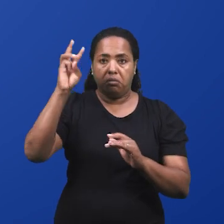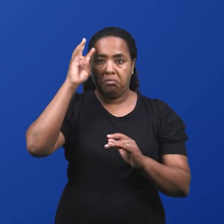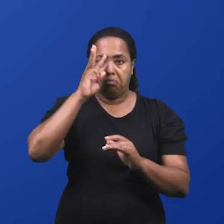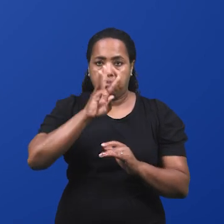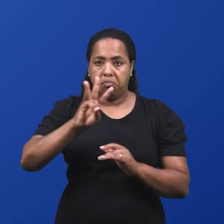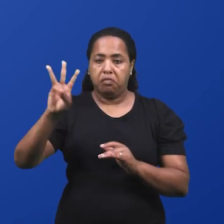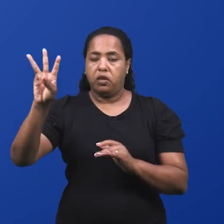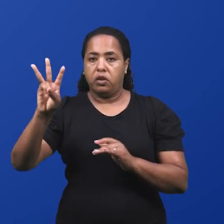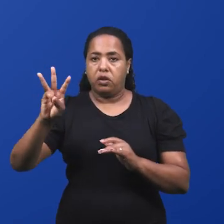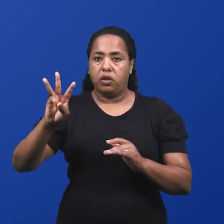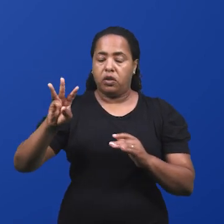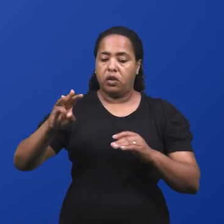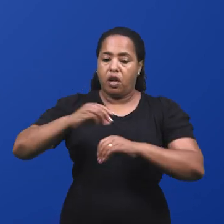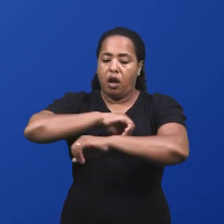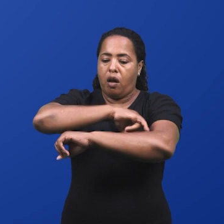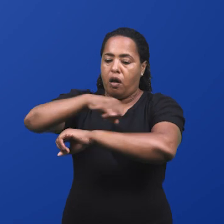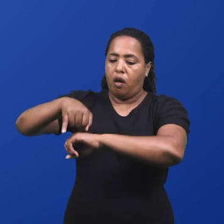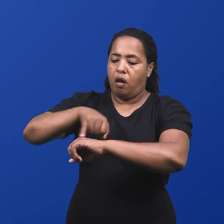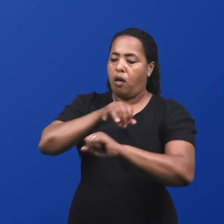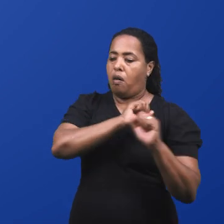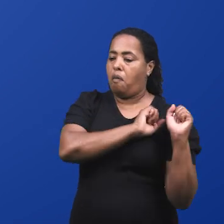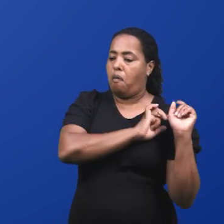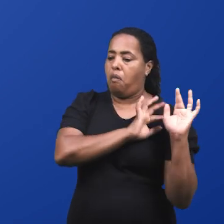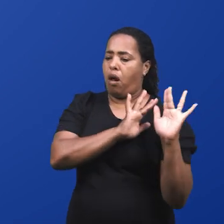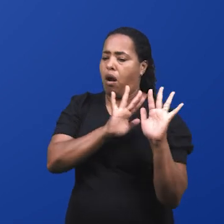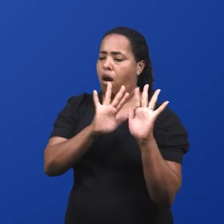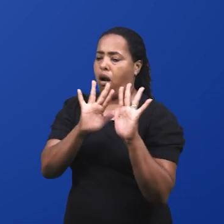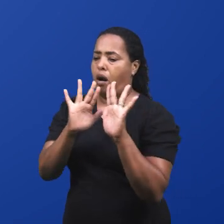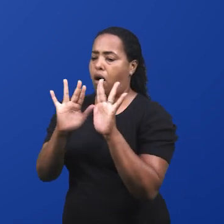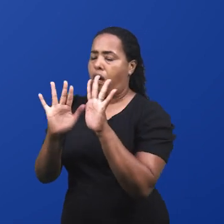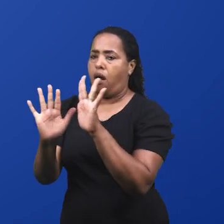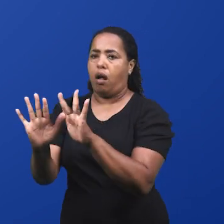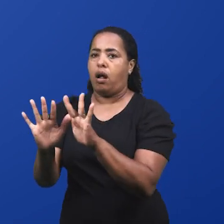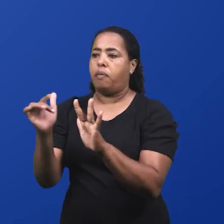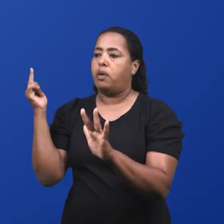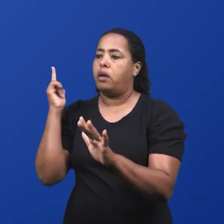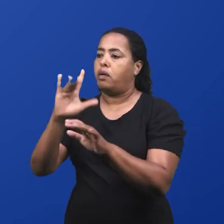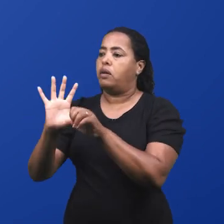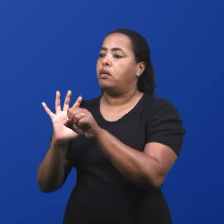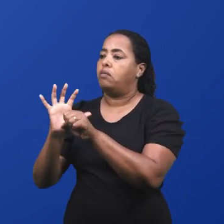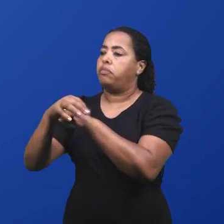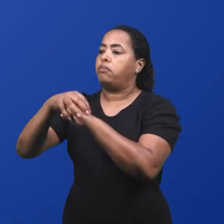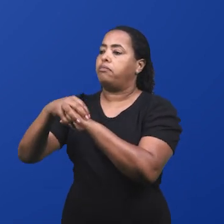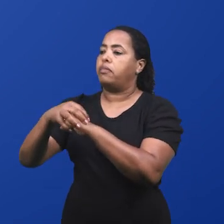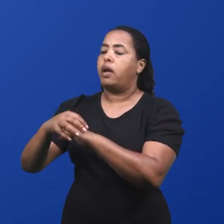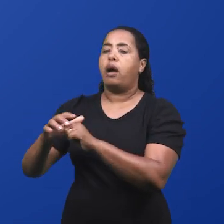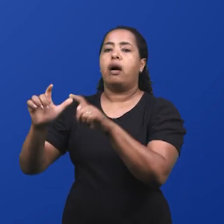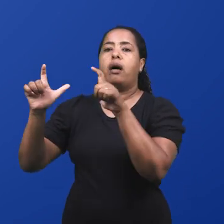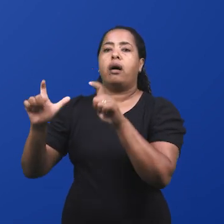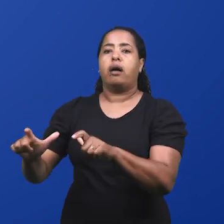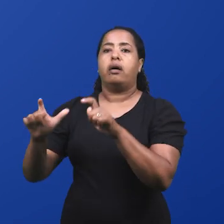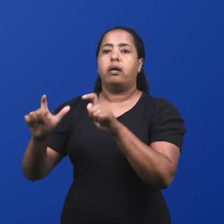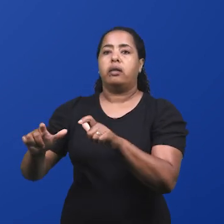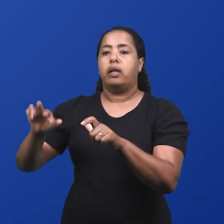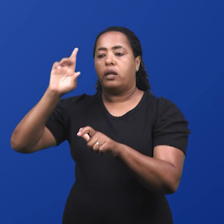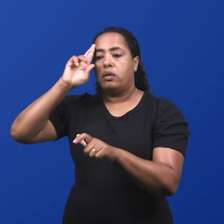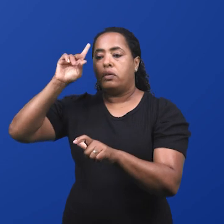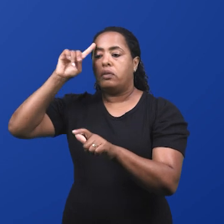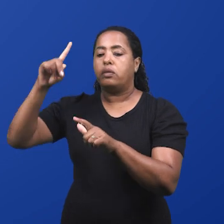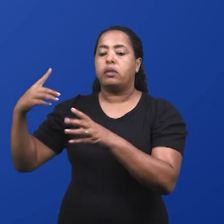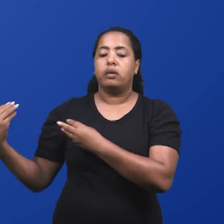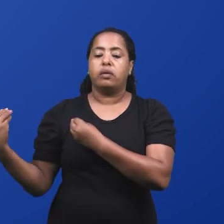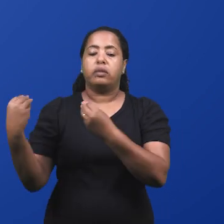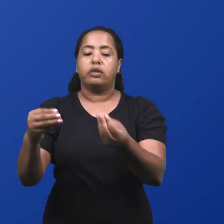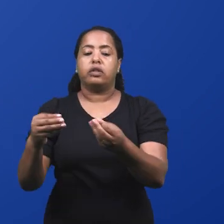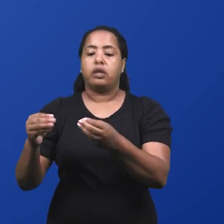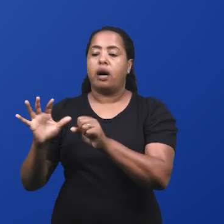que diz: porque dentro de 3 dias passareis este Jordão, para que entreis a possuir a terra